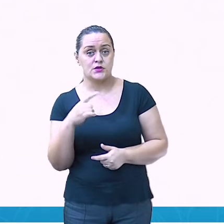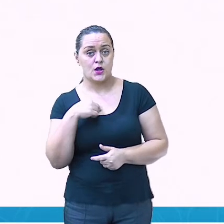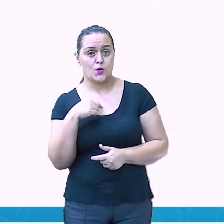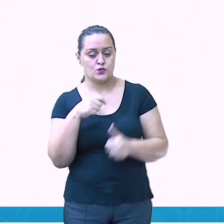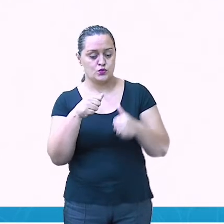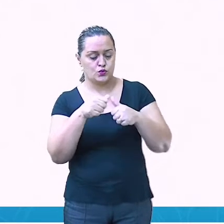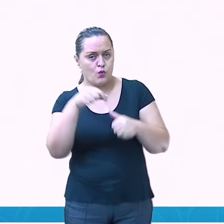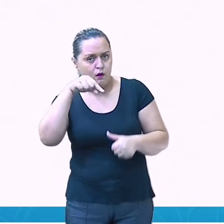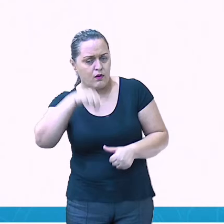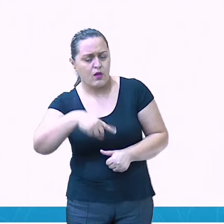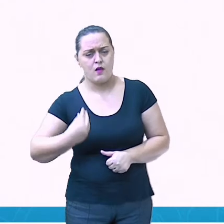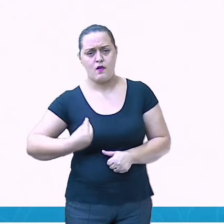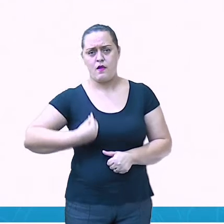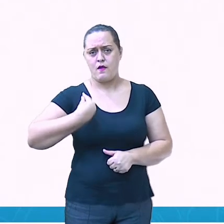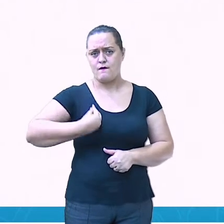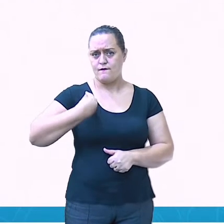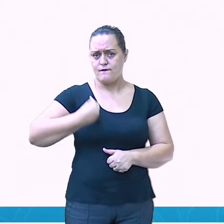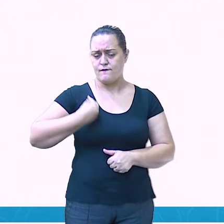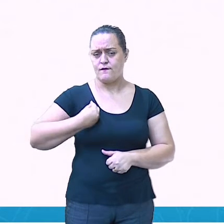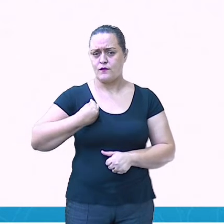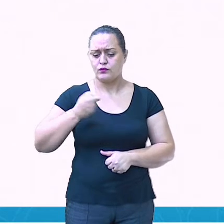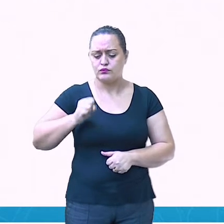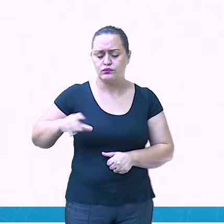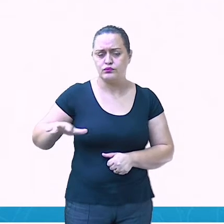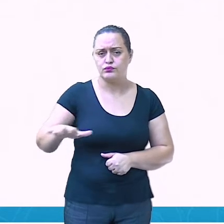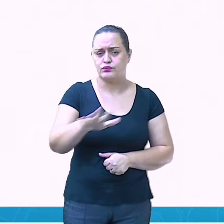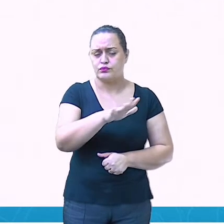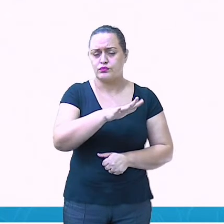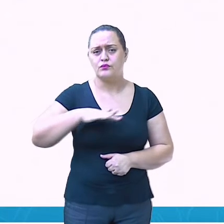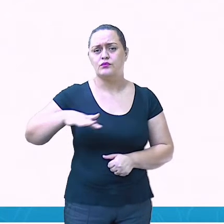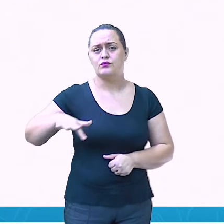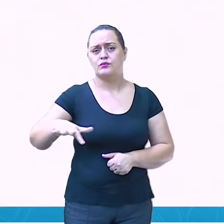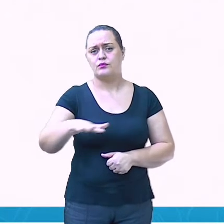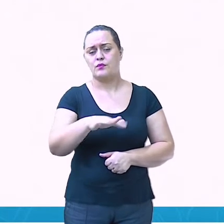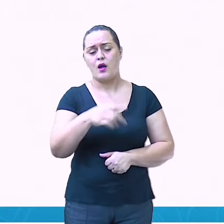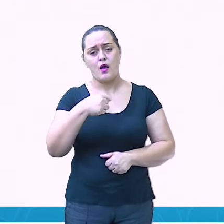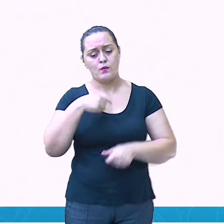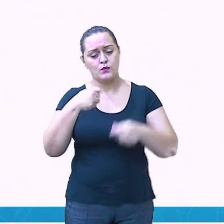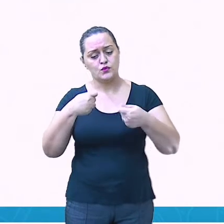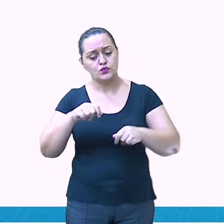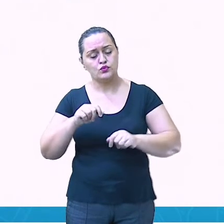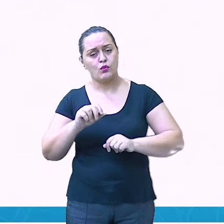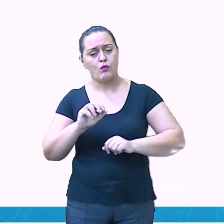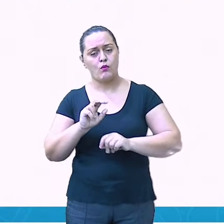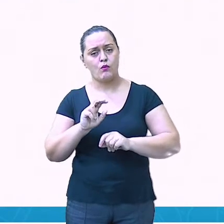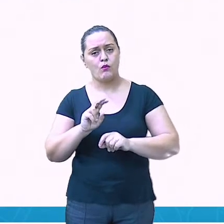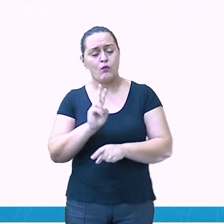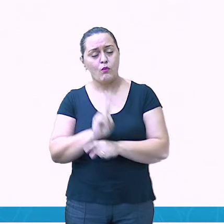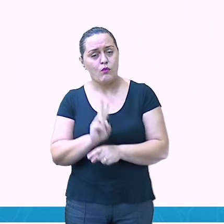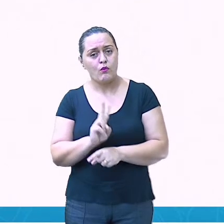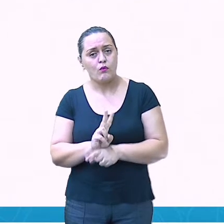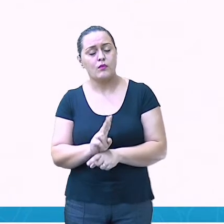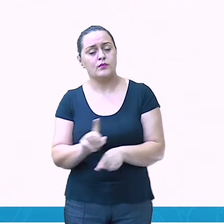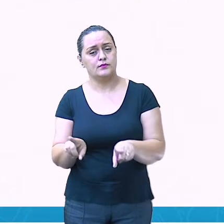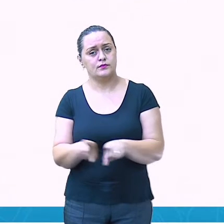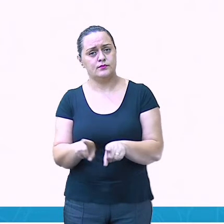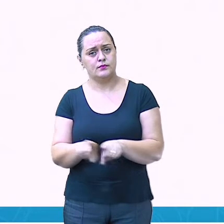é que está sendo trabalhada essa política pública para que o nosso Brasil, o nosso